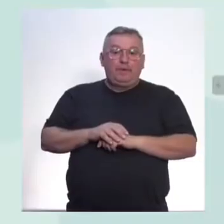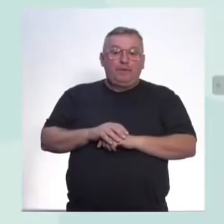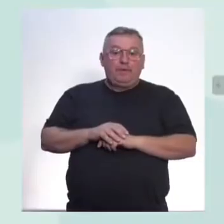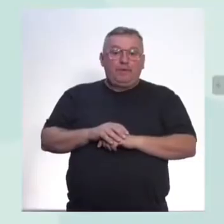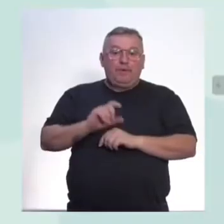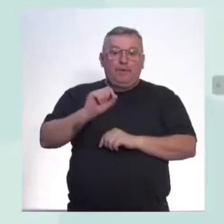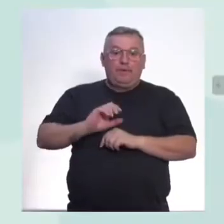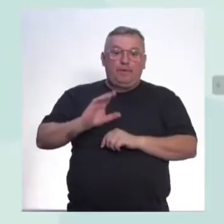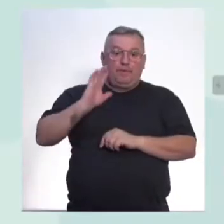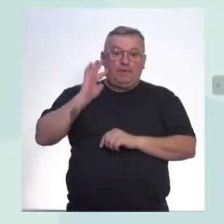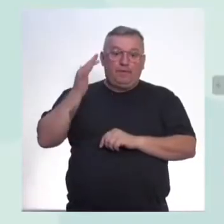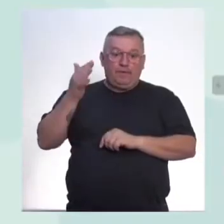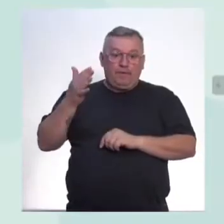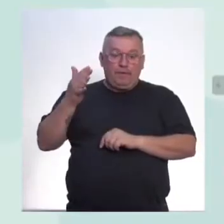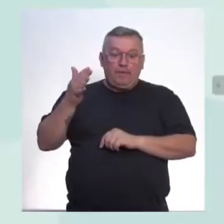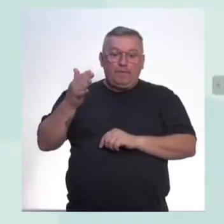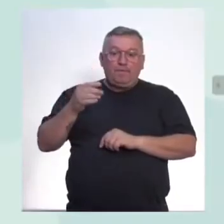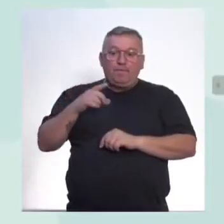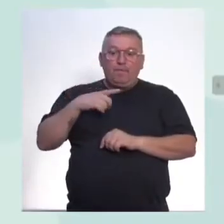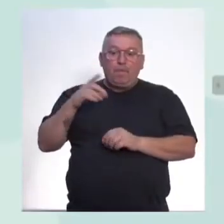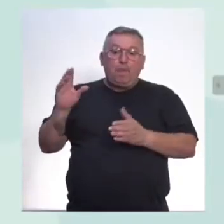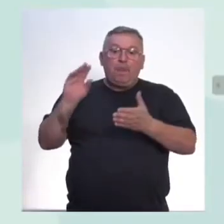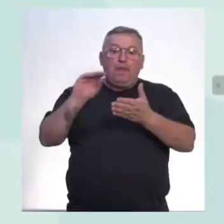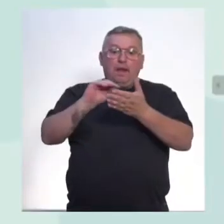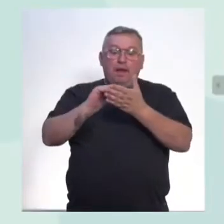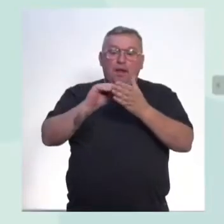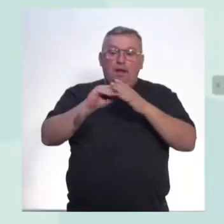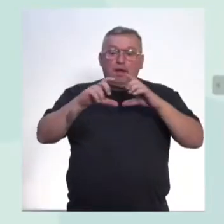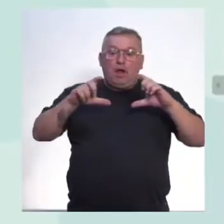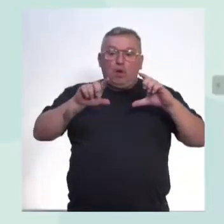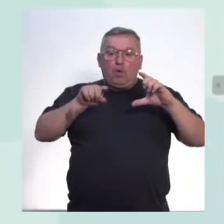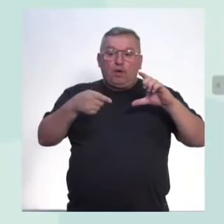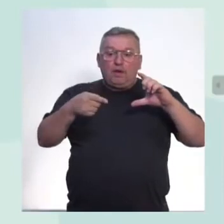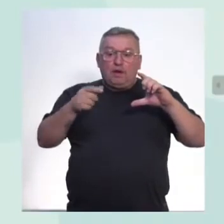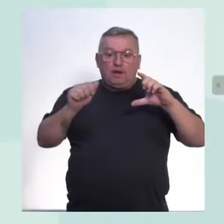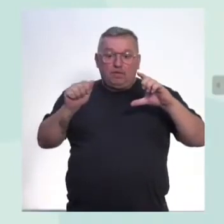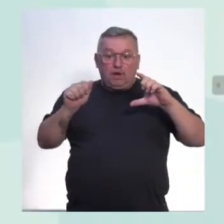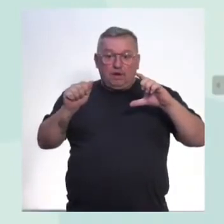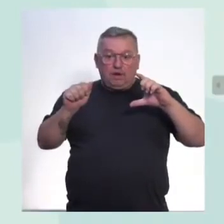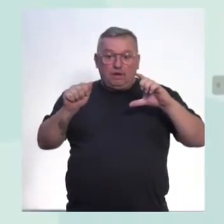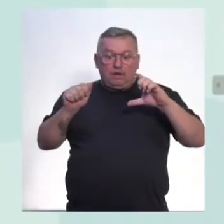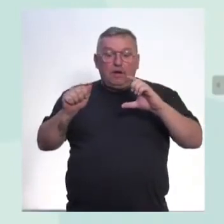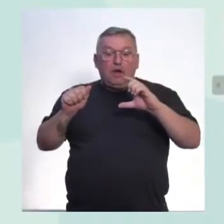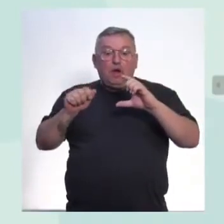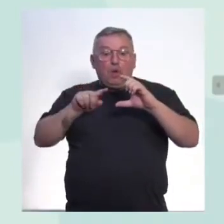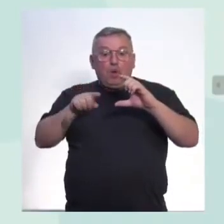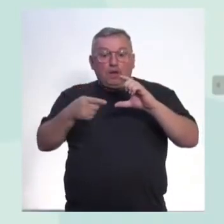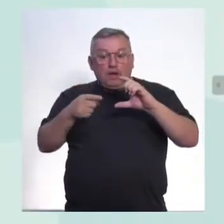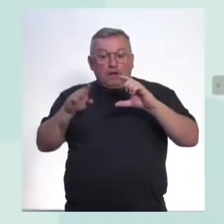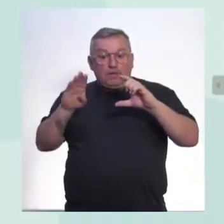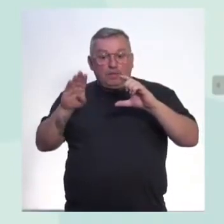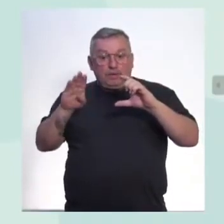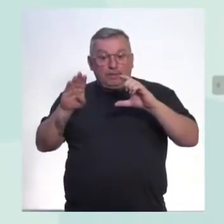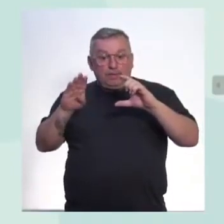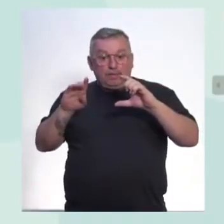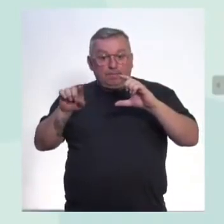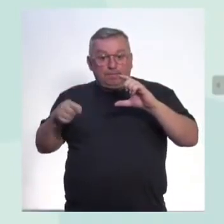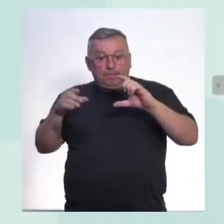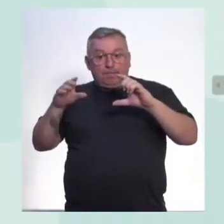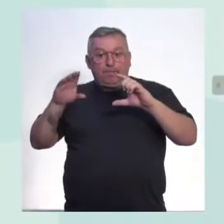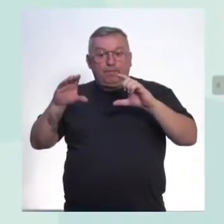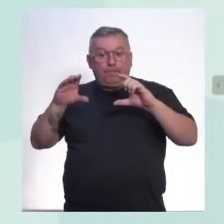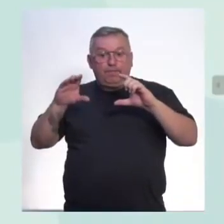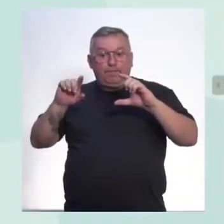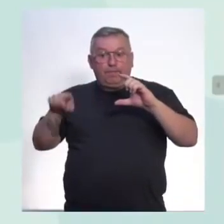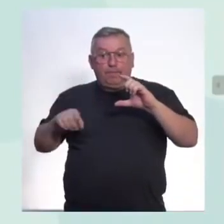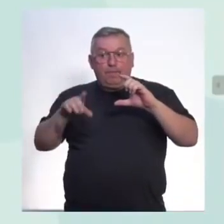que acontece? Olha lá. Aqui você vai colocar as coordenadas do A, tá? E as coordenadas do B, as coordenadas do